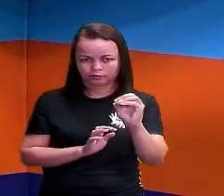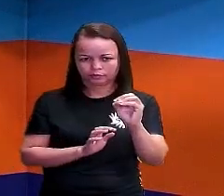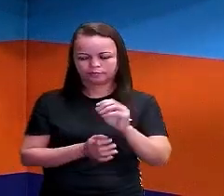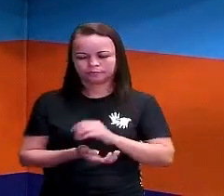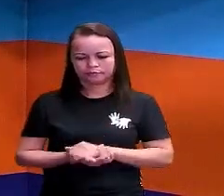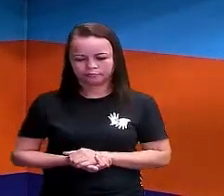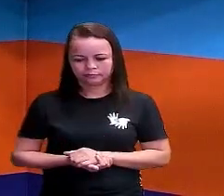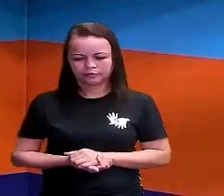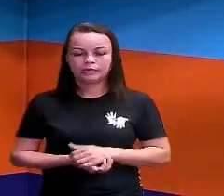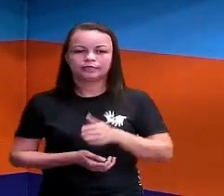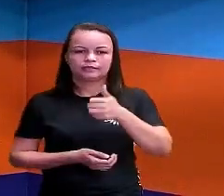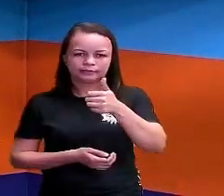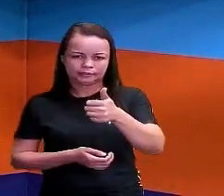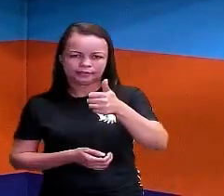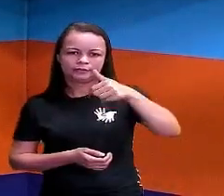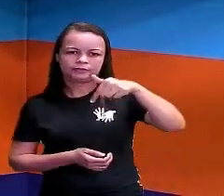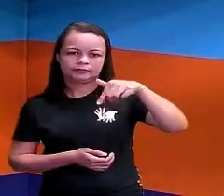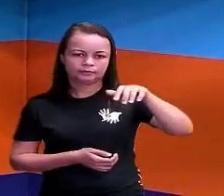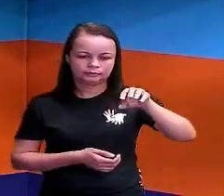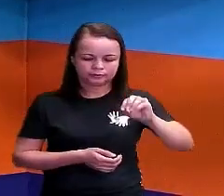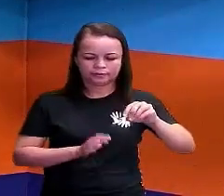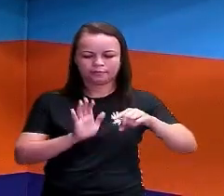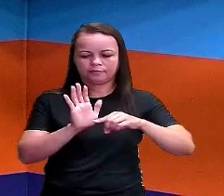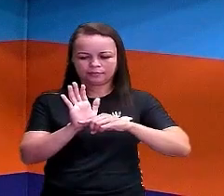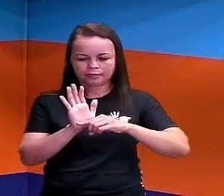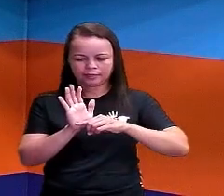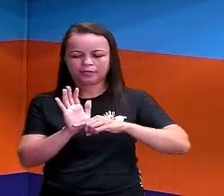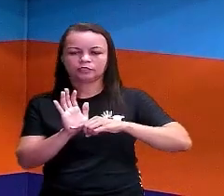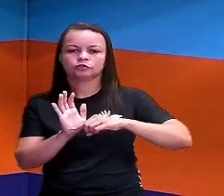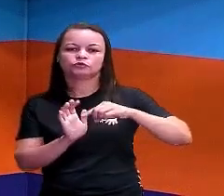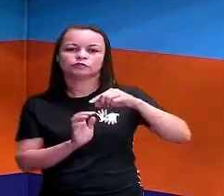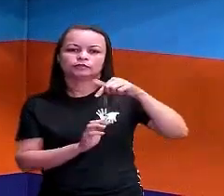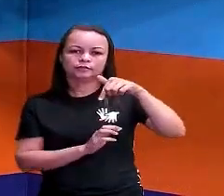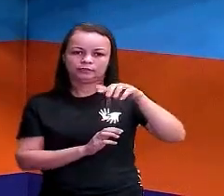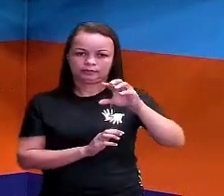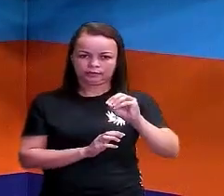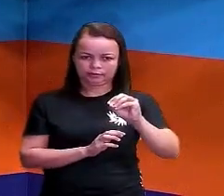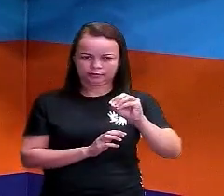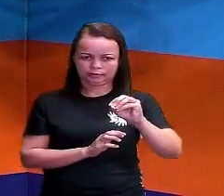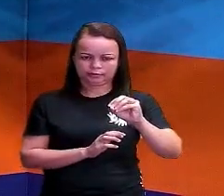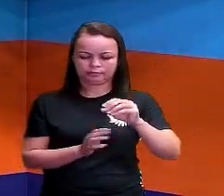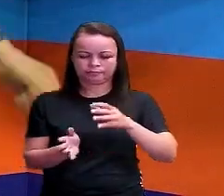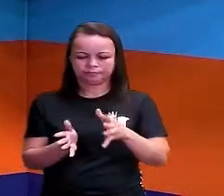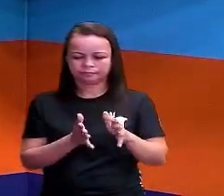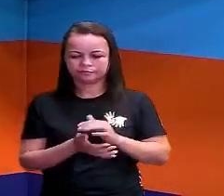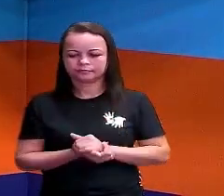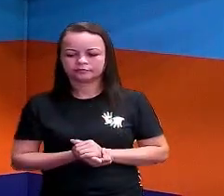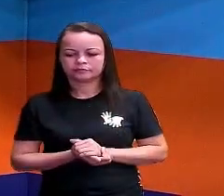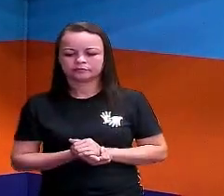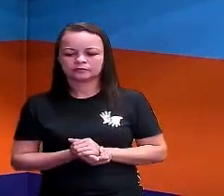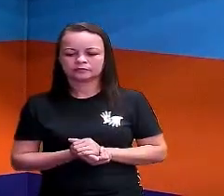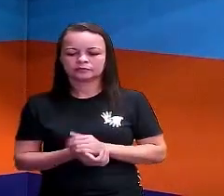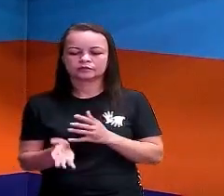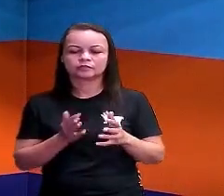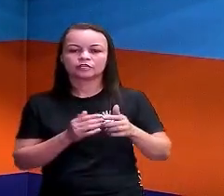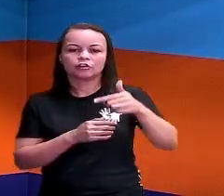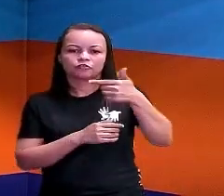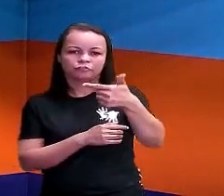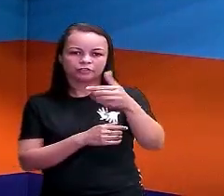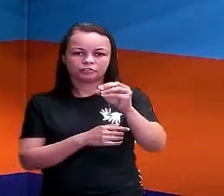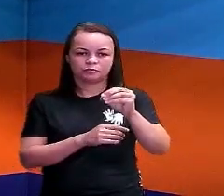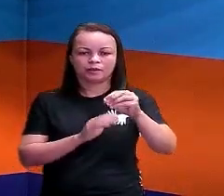170 menos 80. 100 menos 80, não vai ficar 20? 20 mais 70, 90.